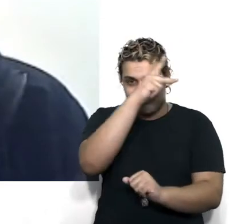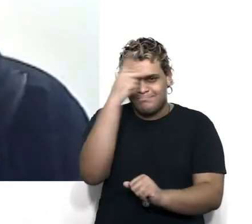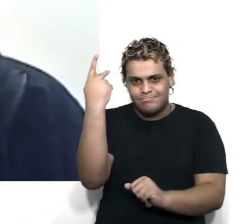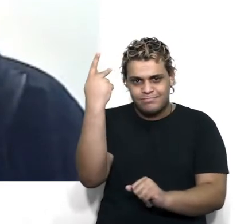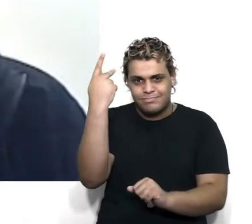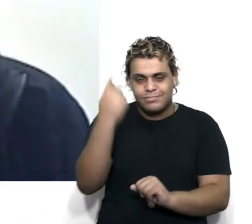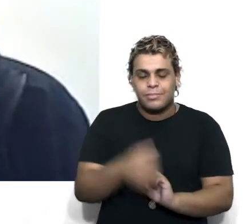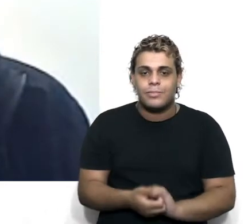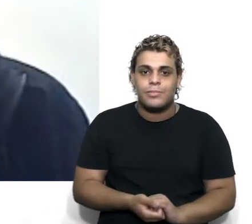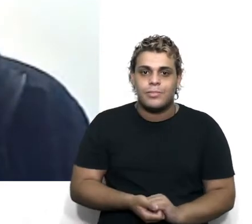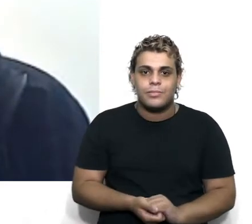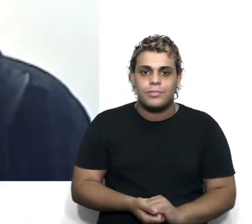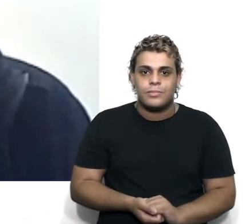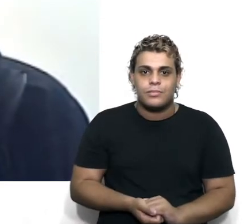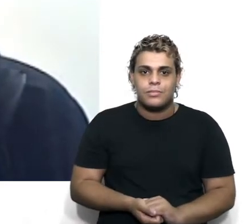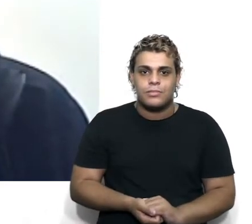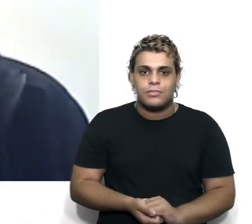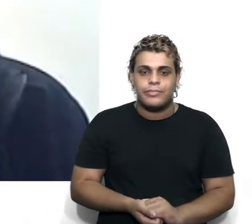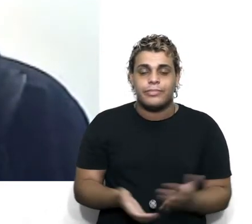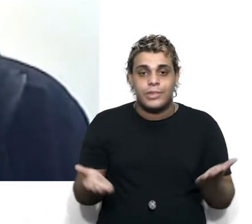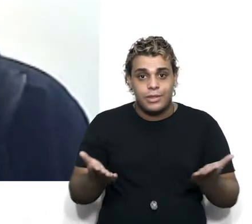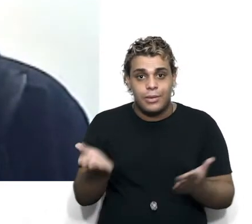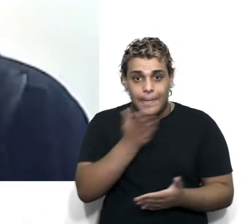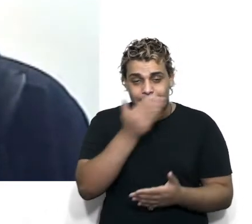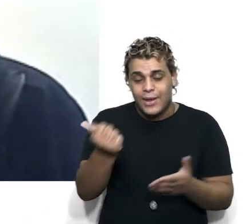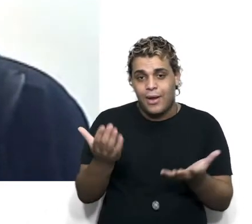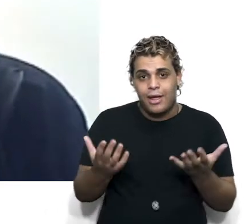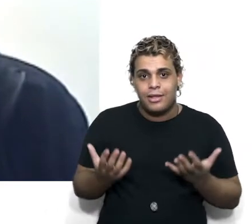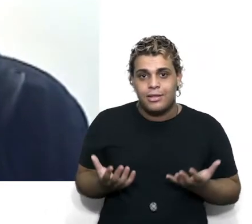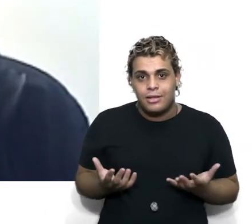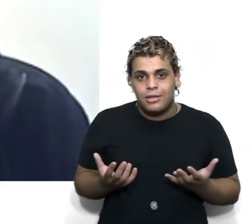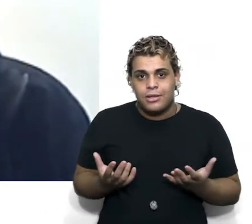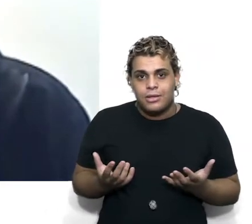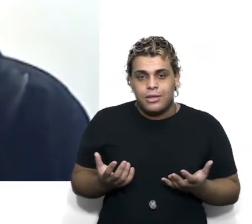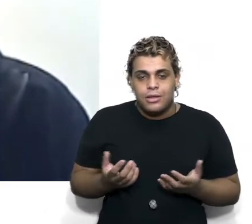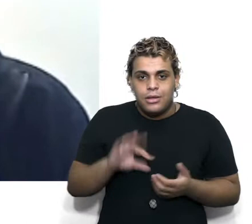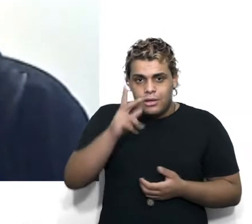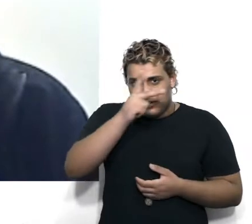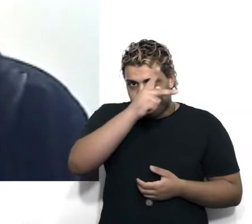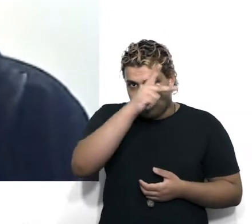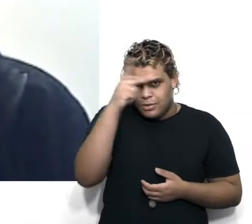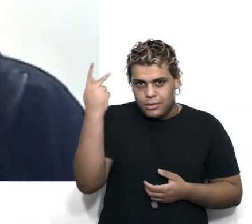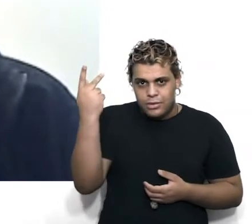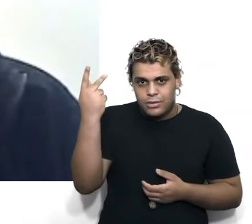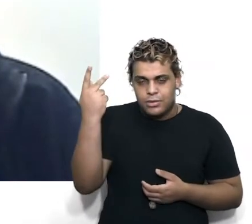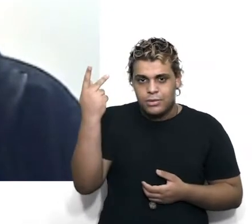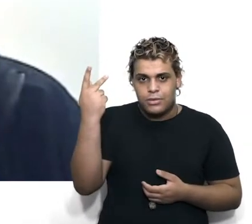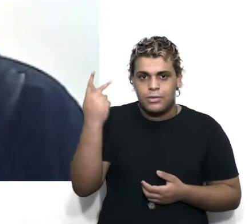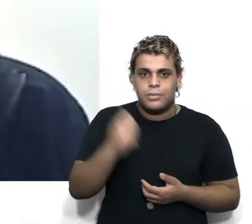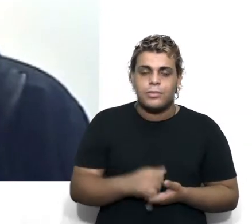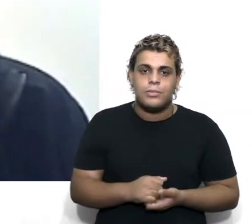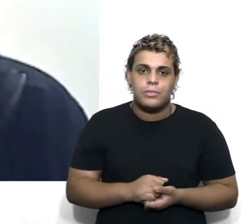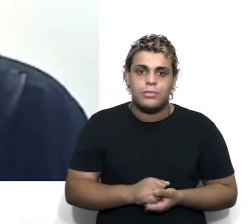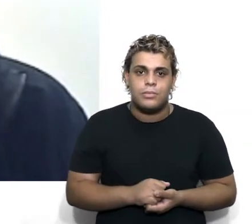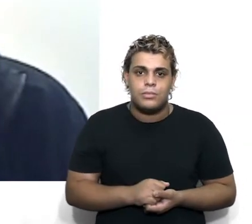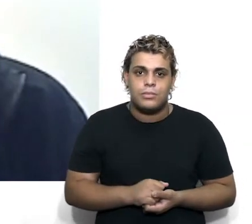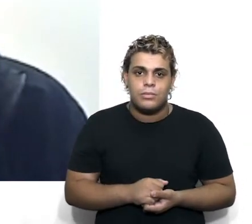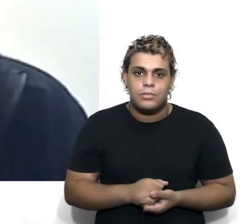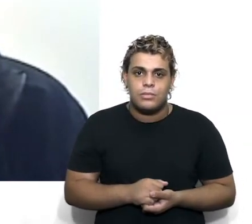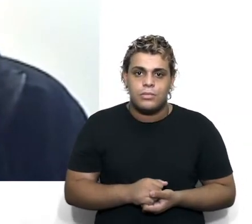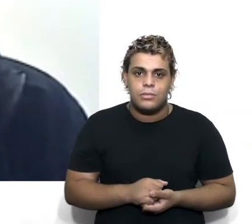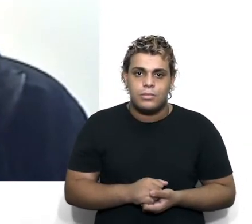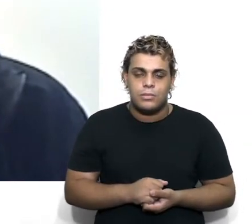vai sentar, obrigar a sentar. Parece daqueles professores antigos que diziam aos